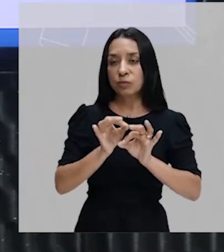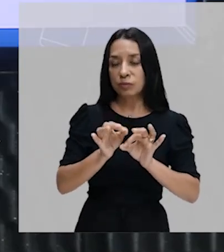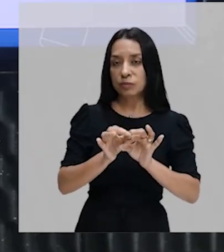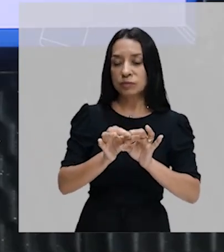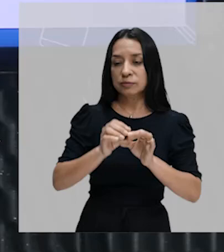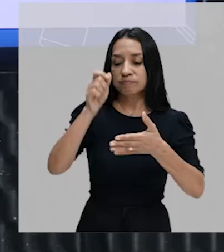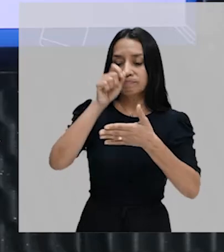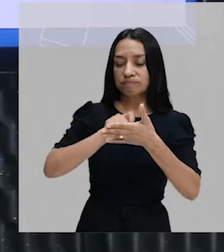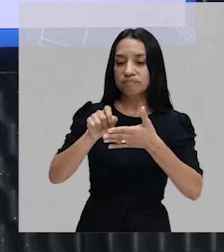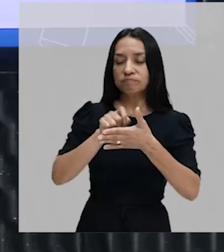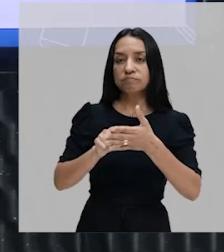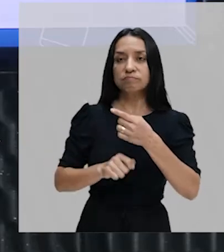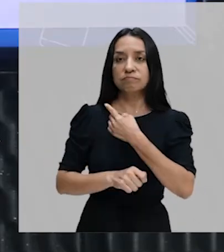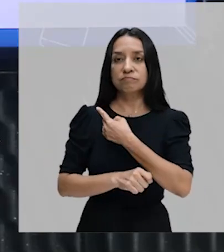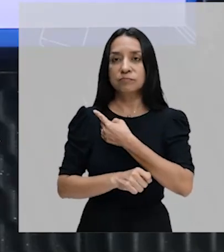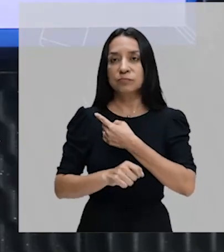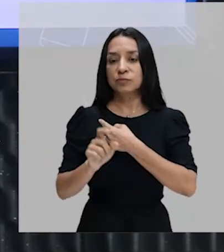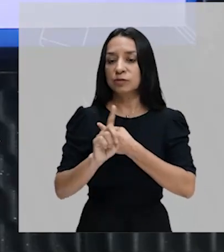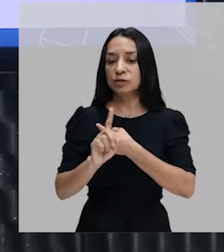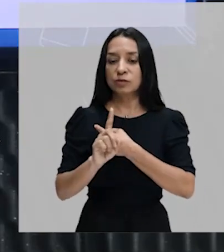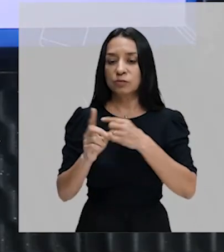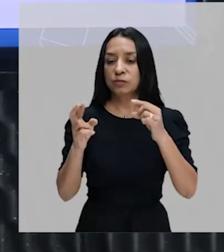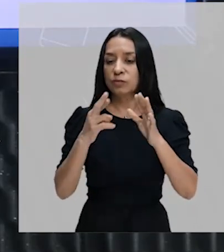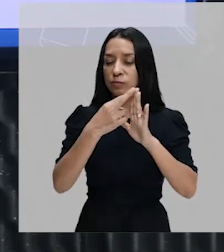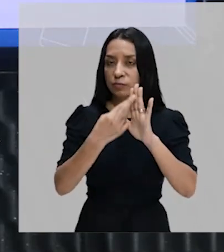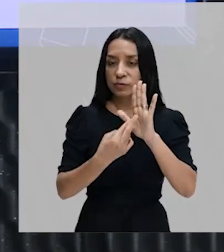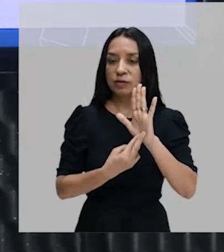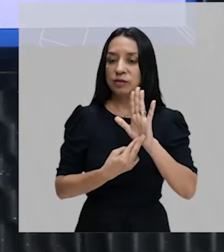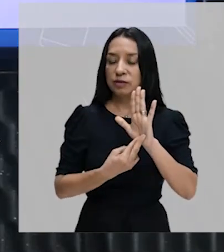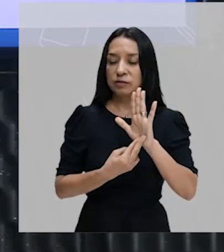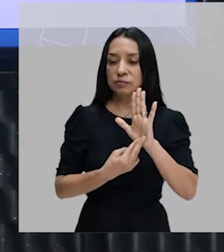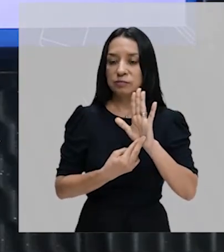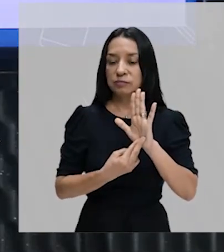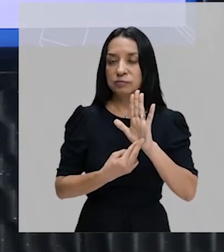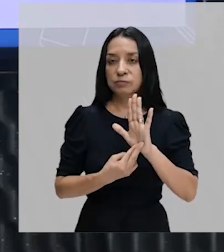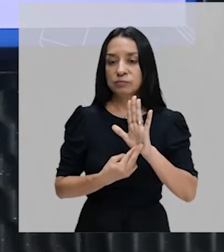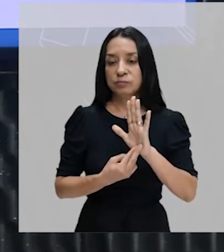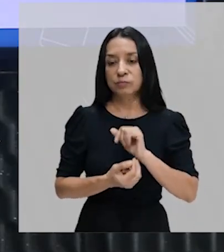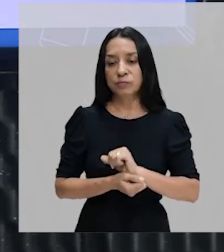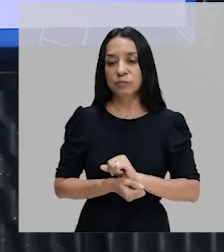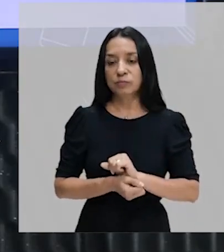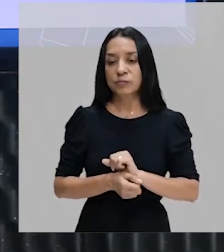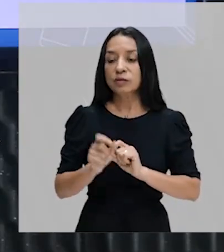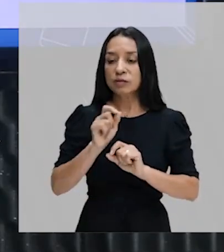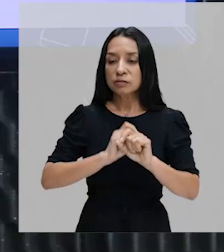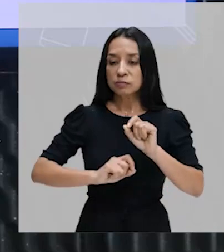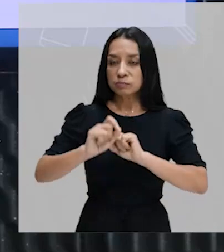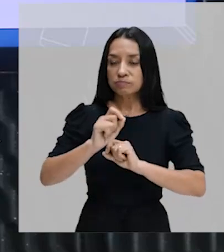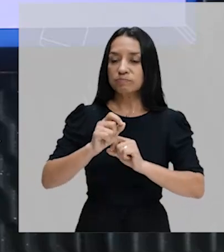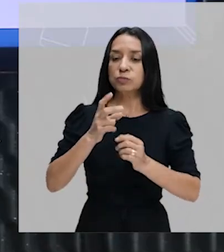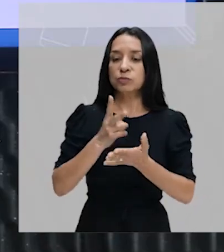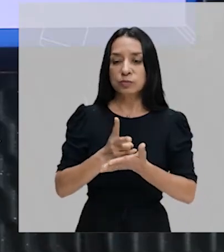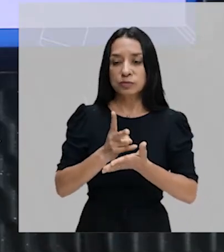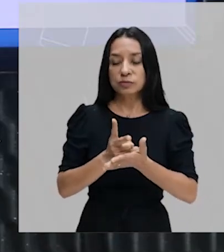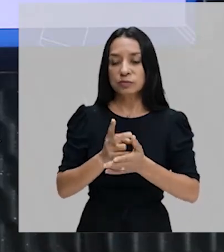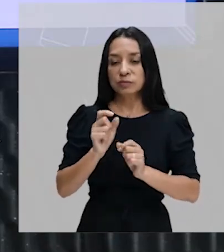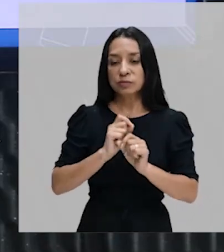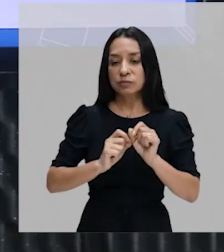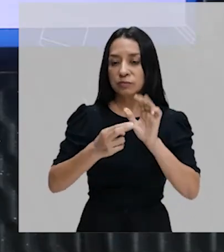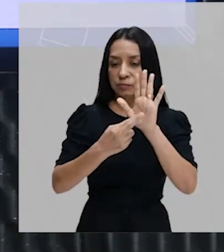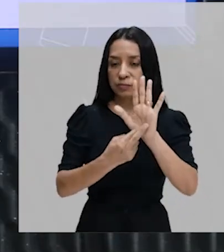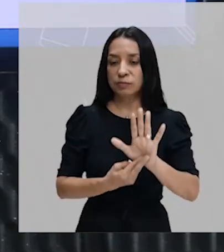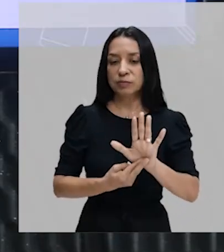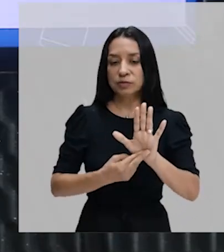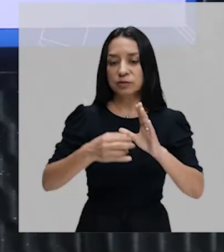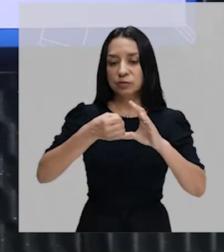está escrita aqui, ela não é uma regra definitiva. E isso é reforçado quando a gente faz a representação